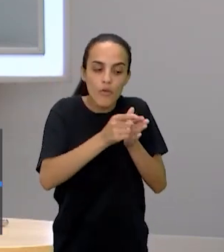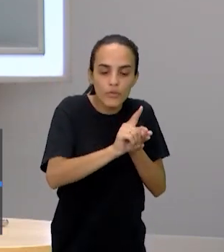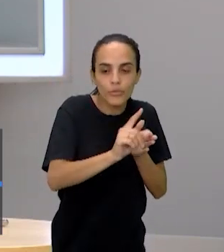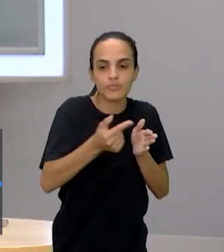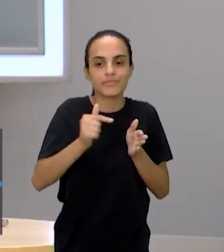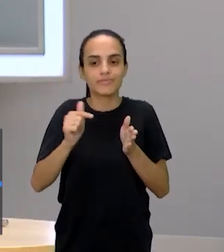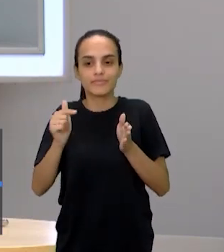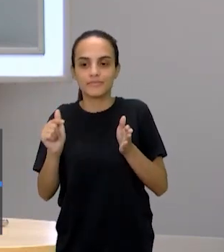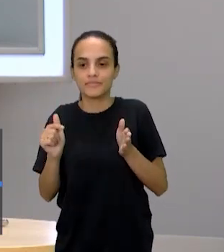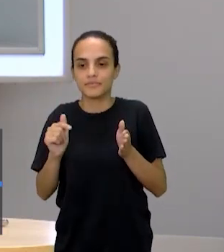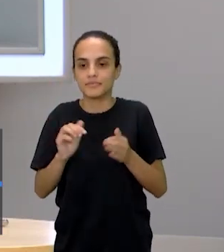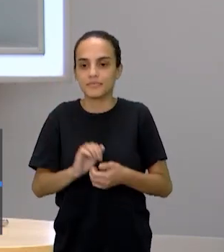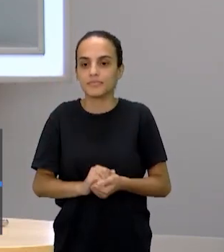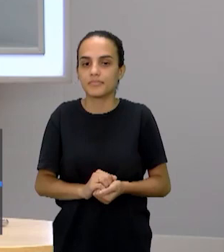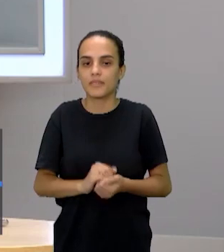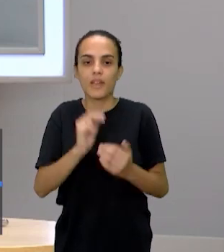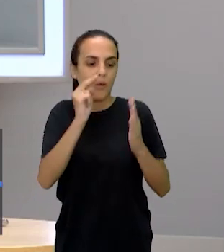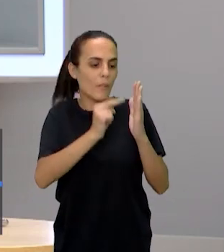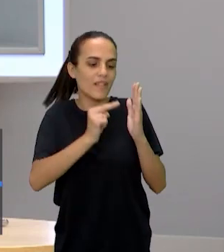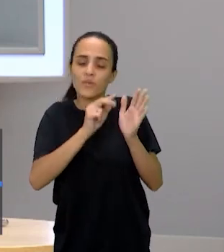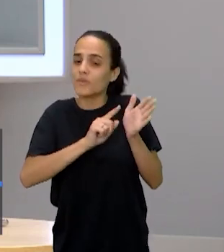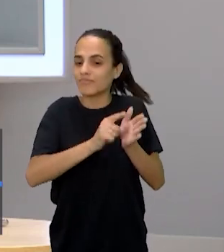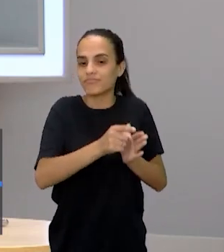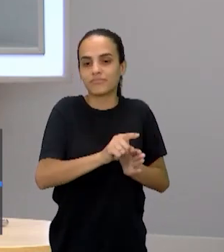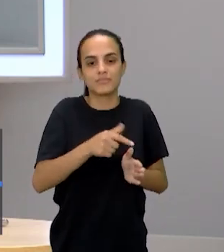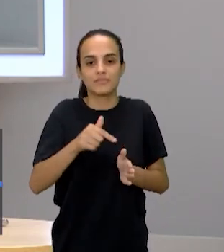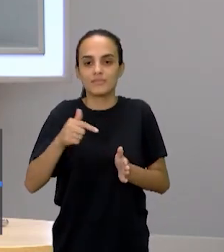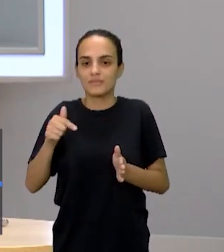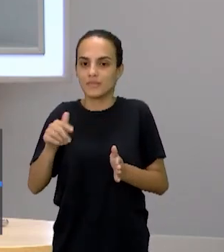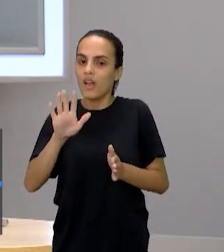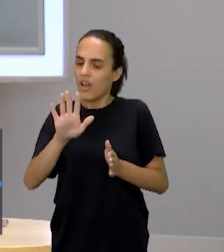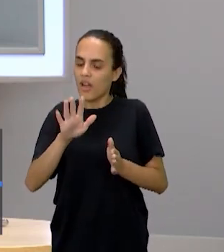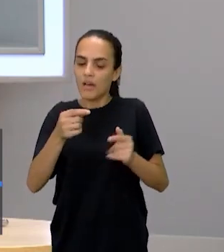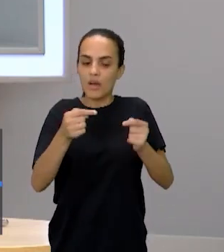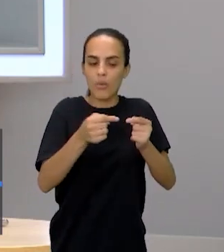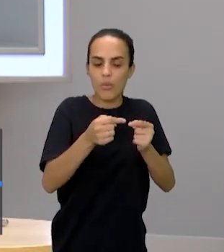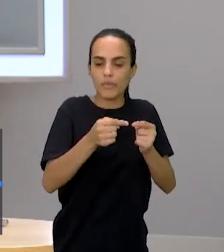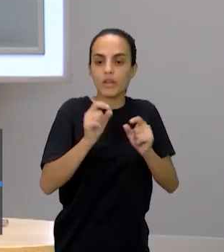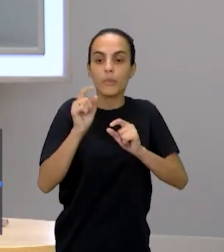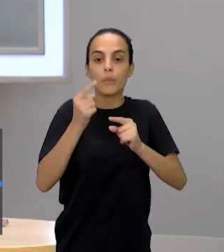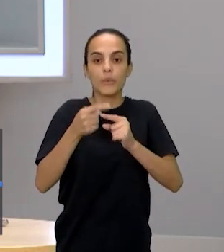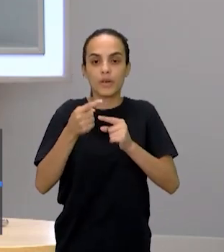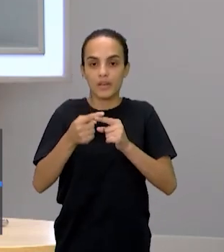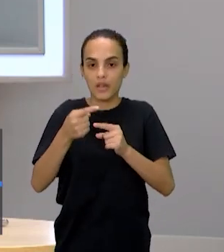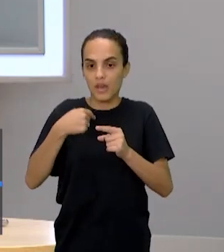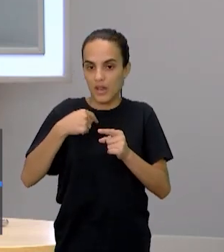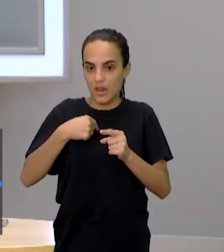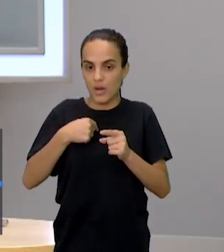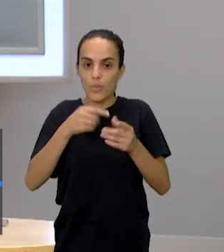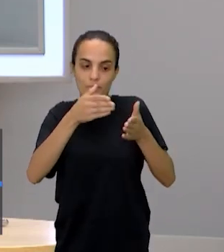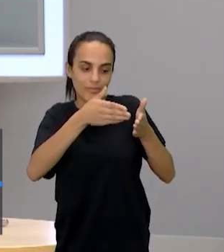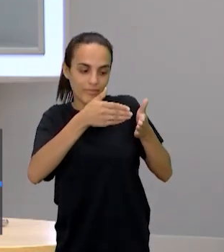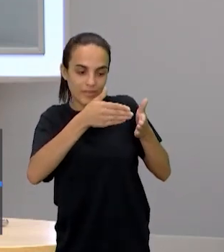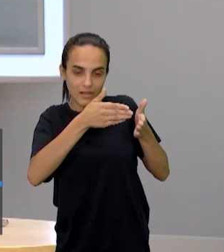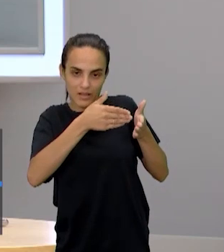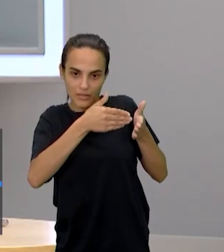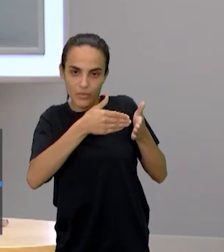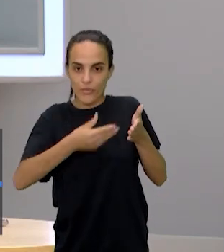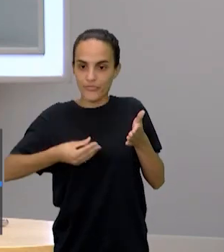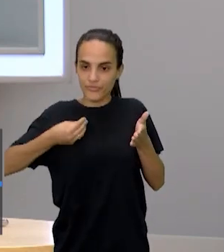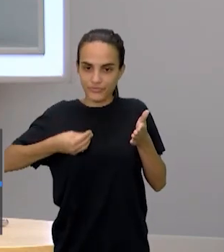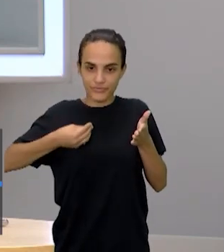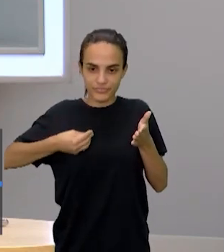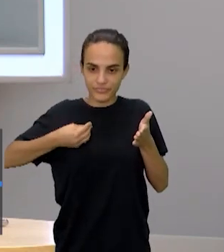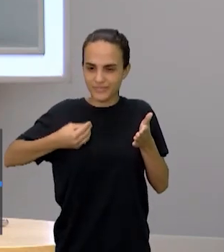leitura sem profundidade. Eu falo sem profundidade porque, assim, quando eu estou com um livro em mãos, eu convivo com esse